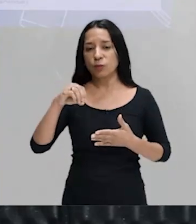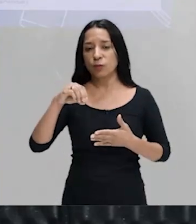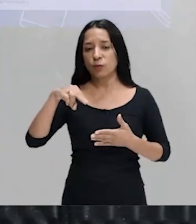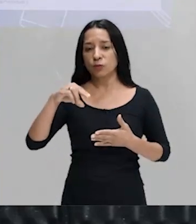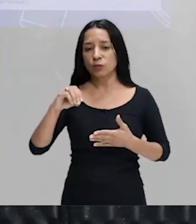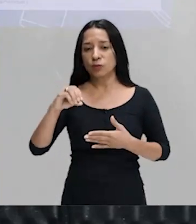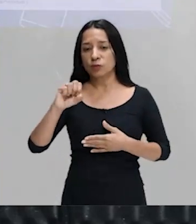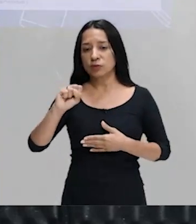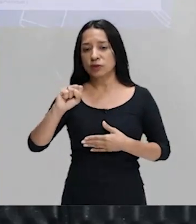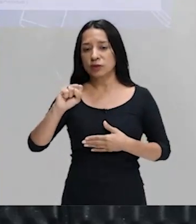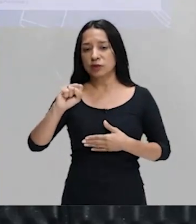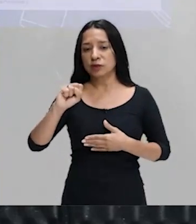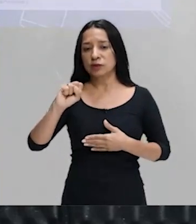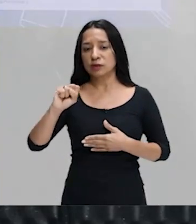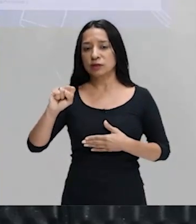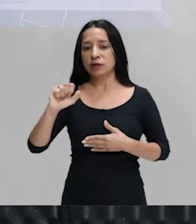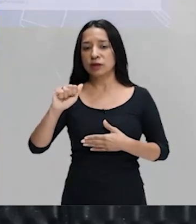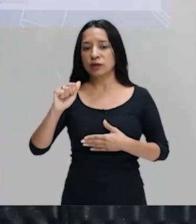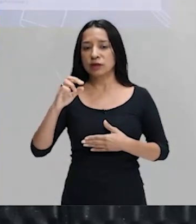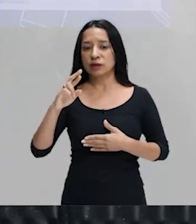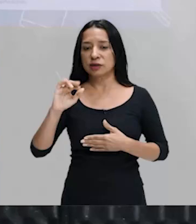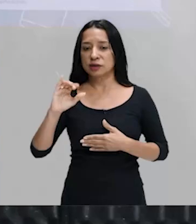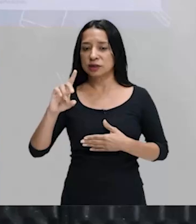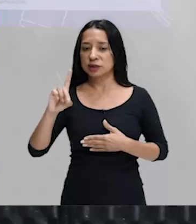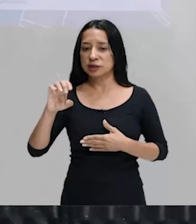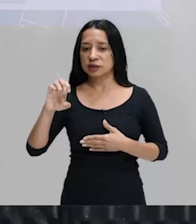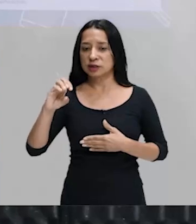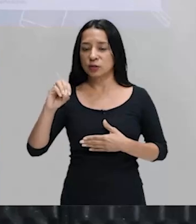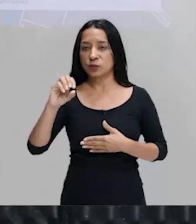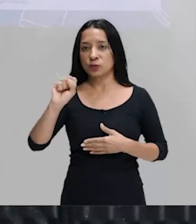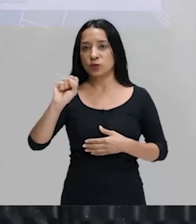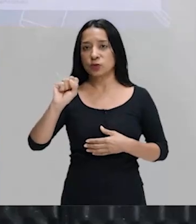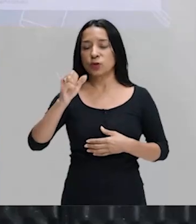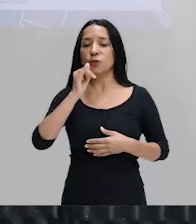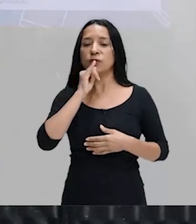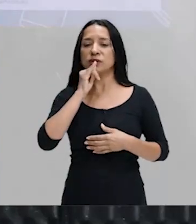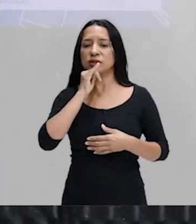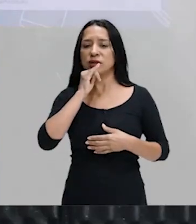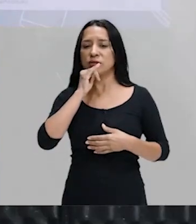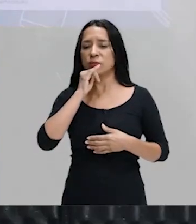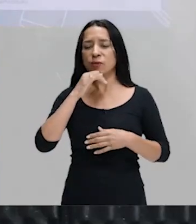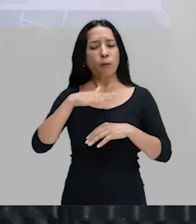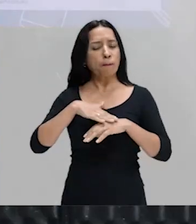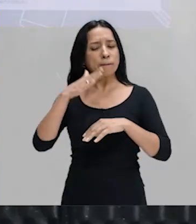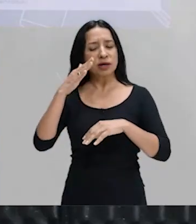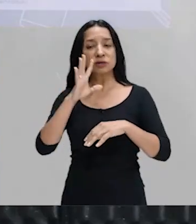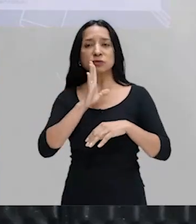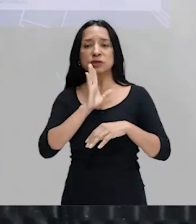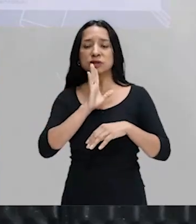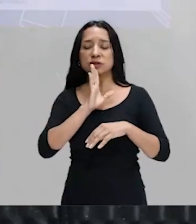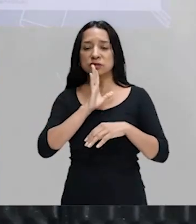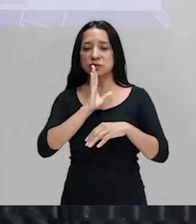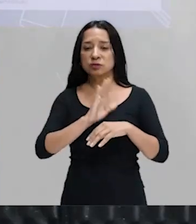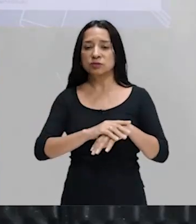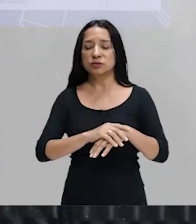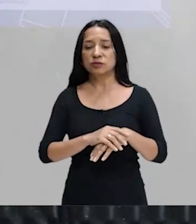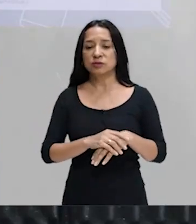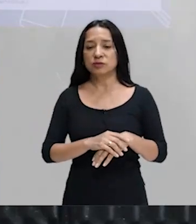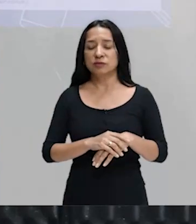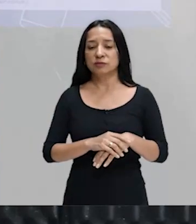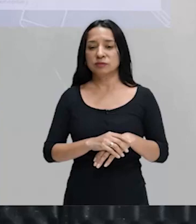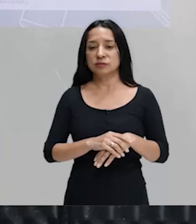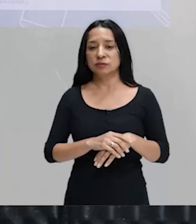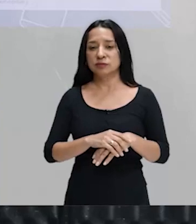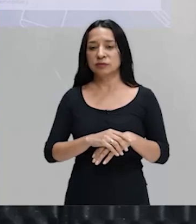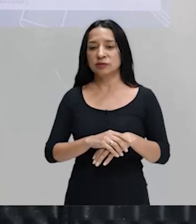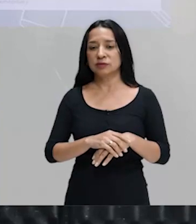tá? O exemplo que a gente mais conhece, ouve falar, é a glicose, ok? A glicose, como vocês podem